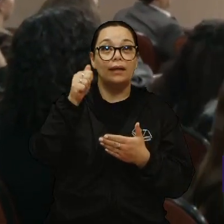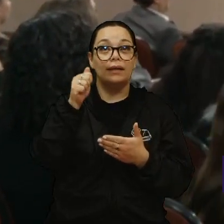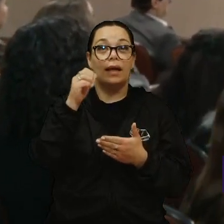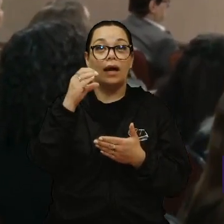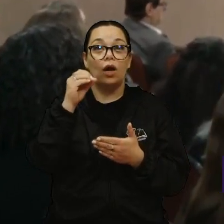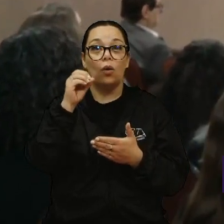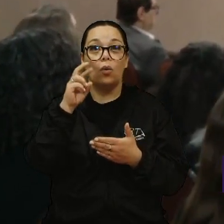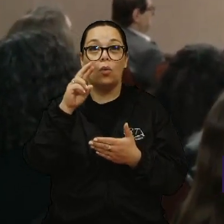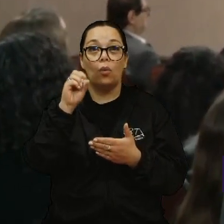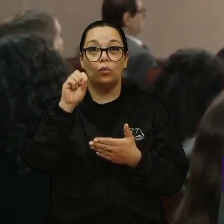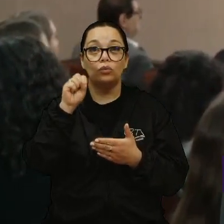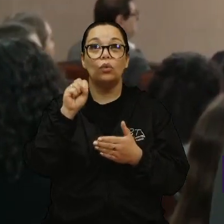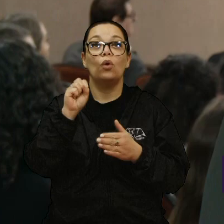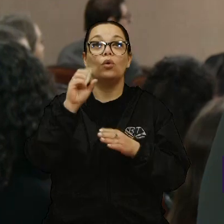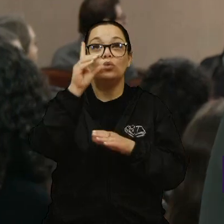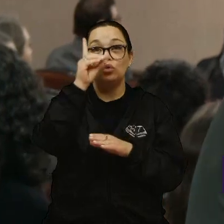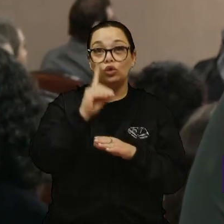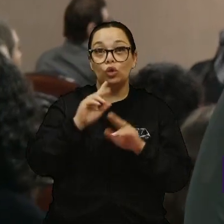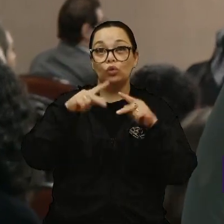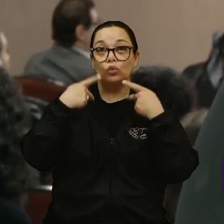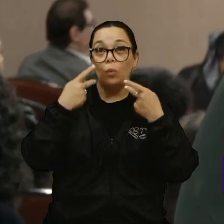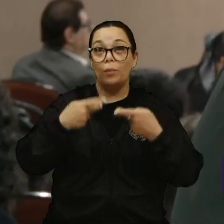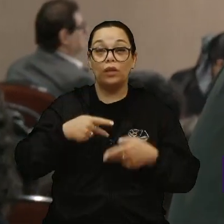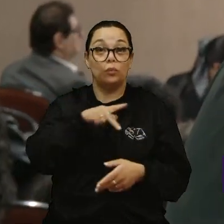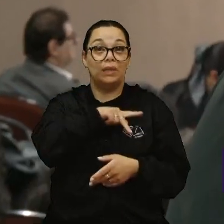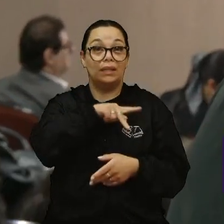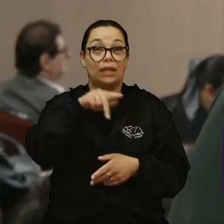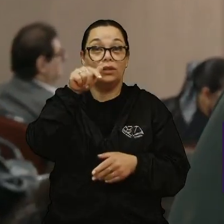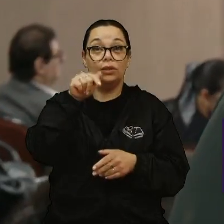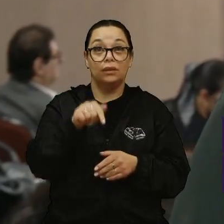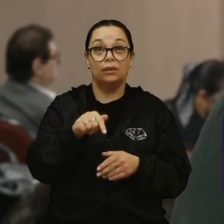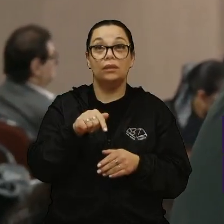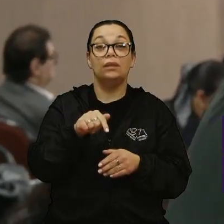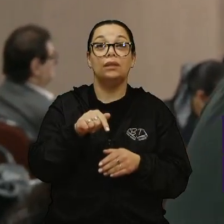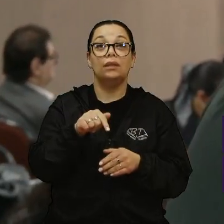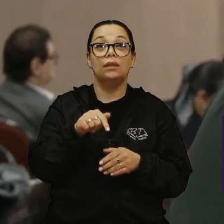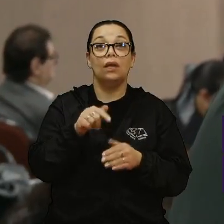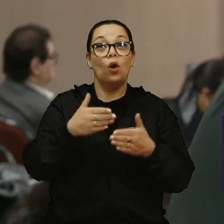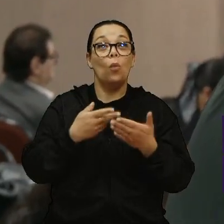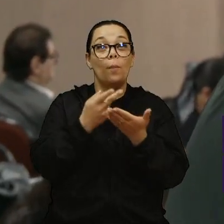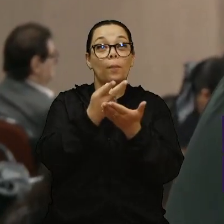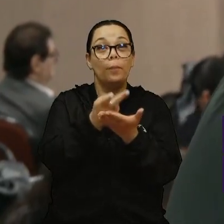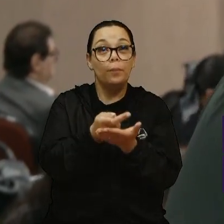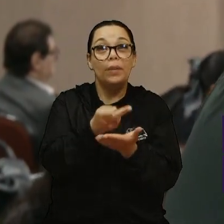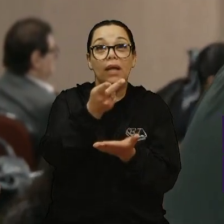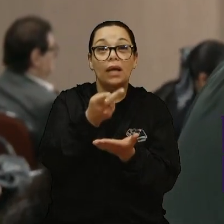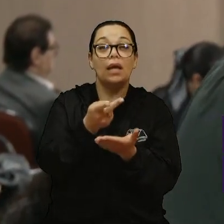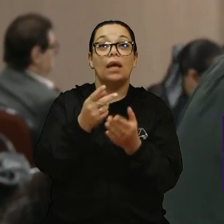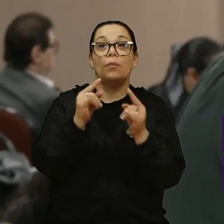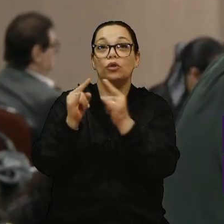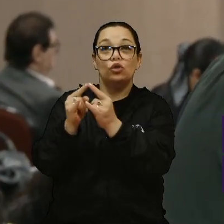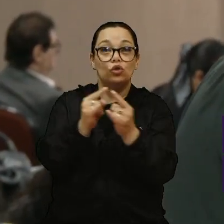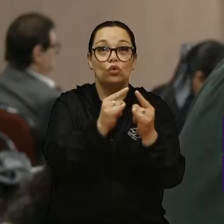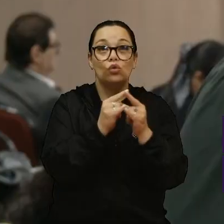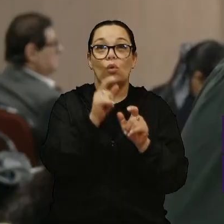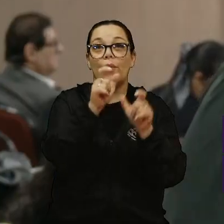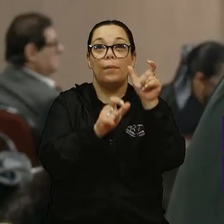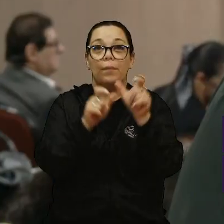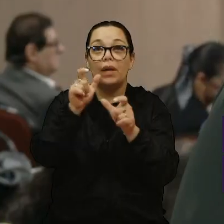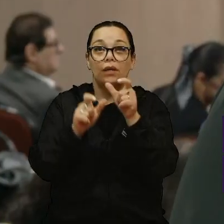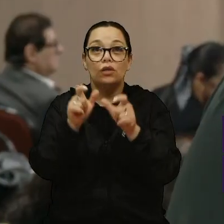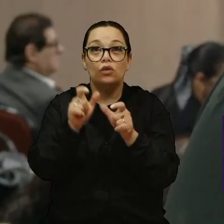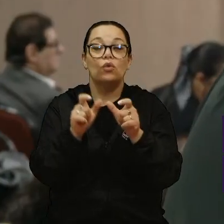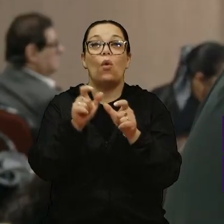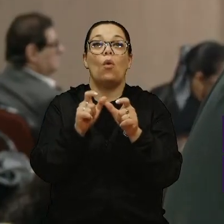da Comissão de Direitos Humanos dessa casa. É um prêmio que é concedido a pessoas, às entidades, às instituições que